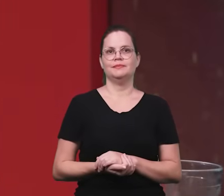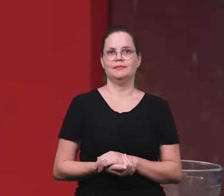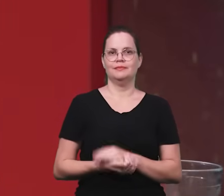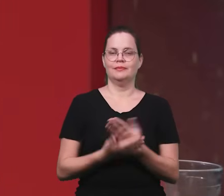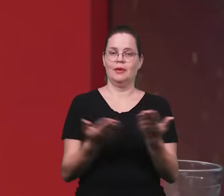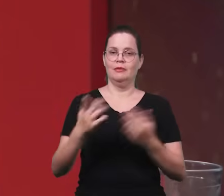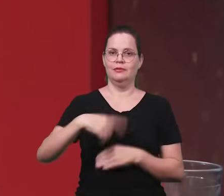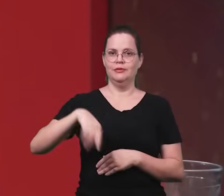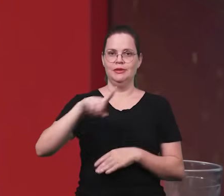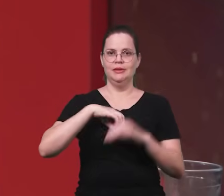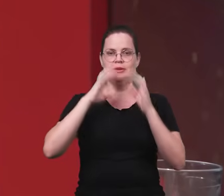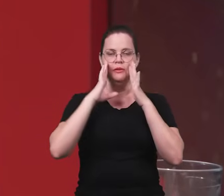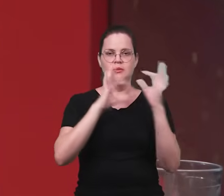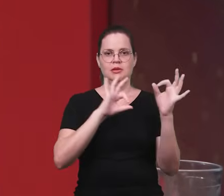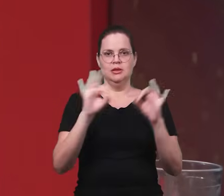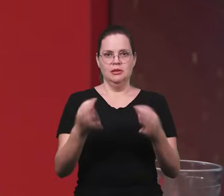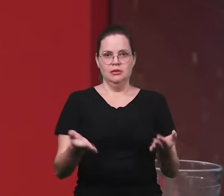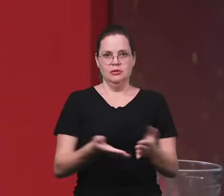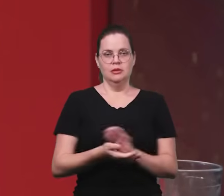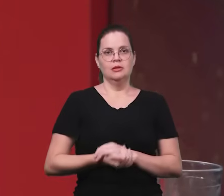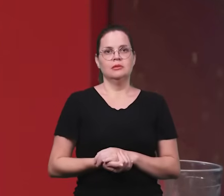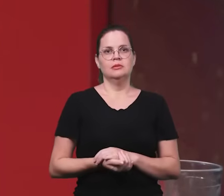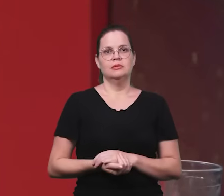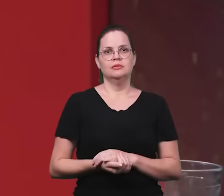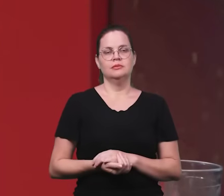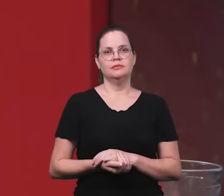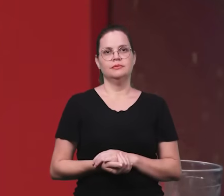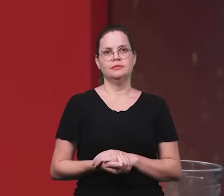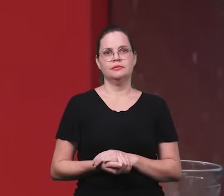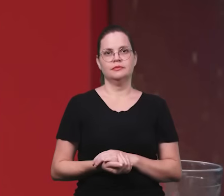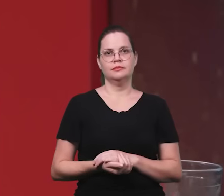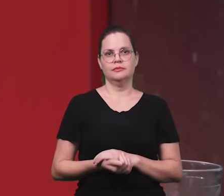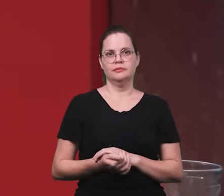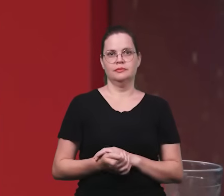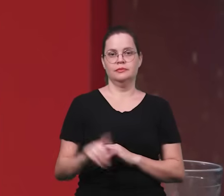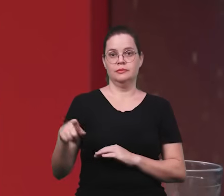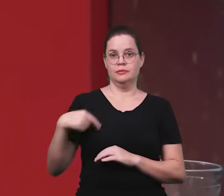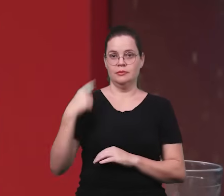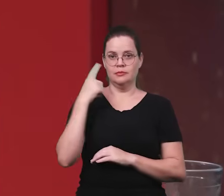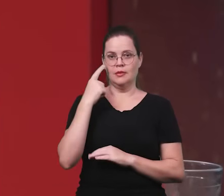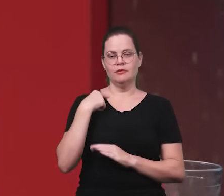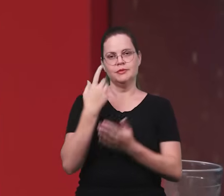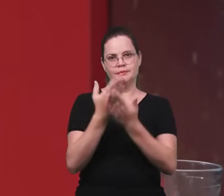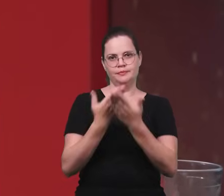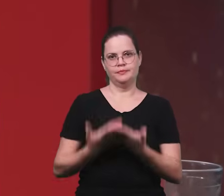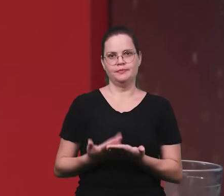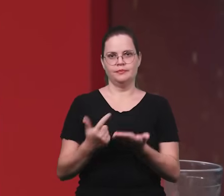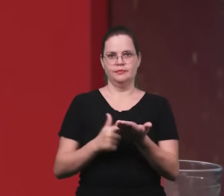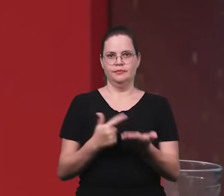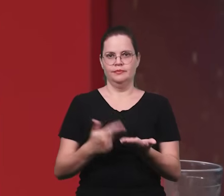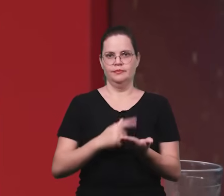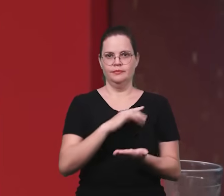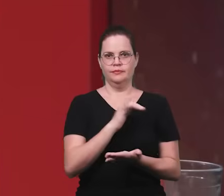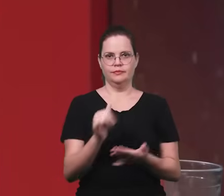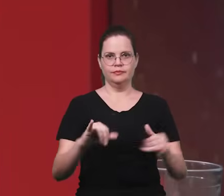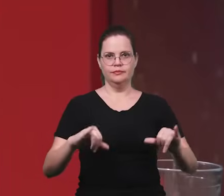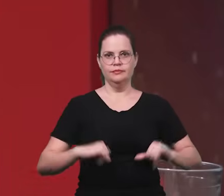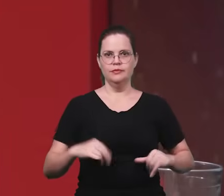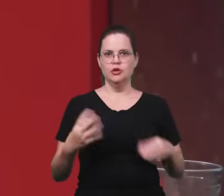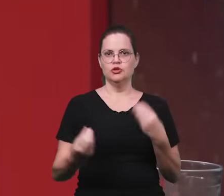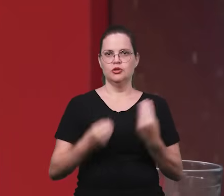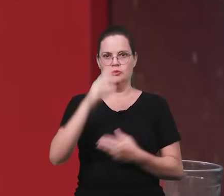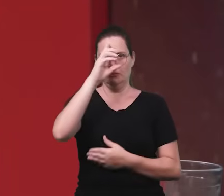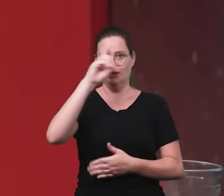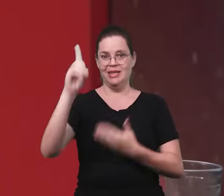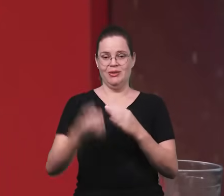nos assistindo, né? Nós estamos vendo no livro de Jó a obra que Deus